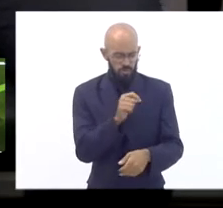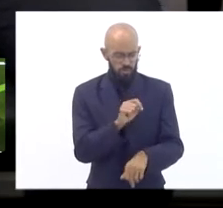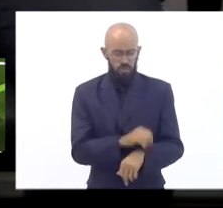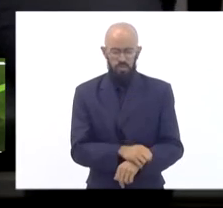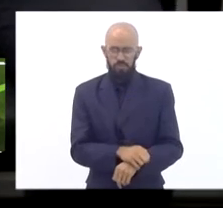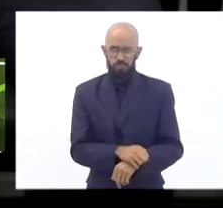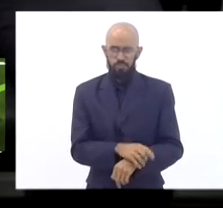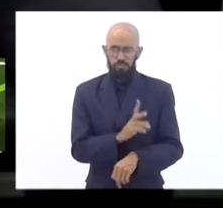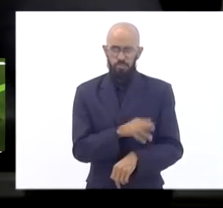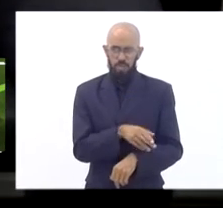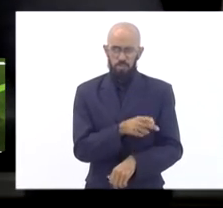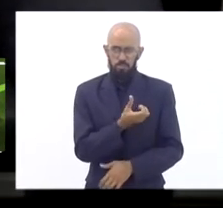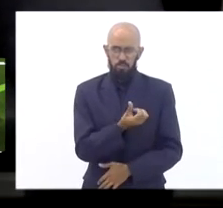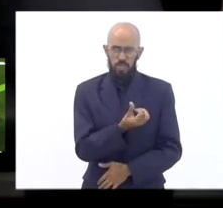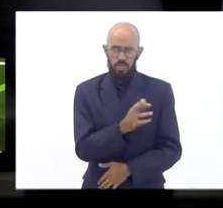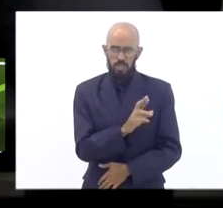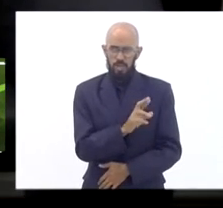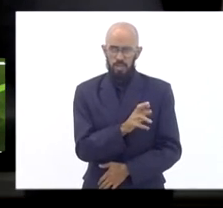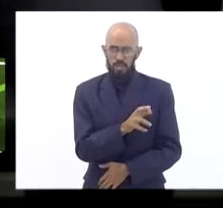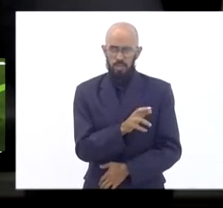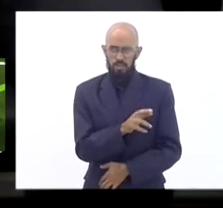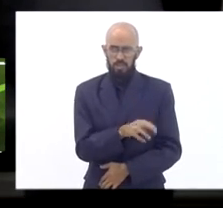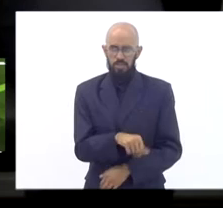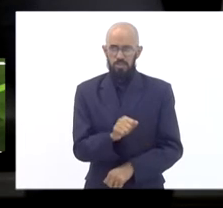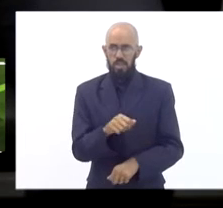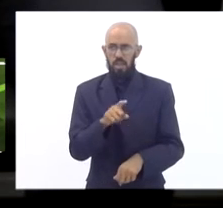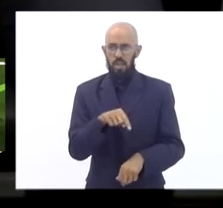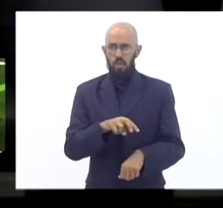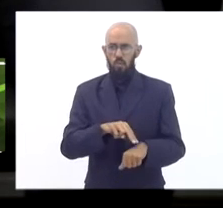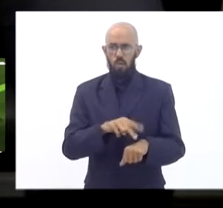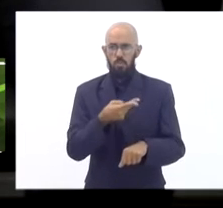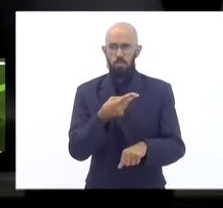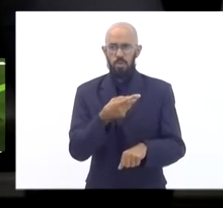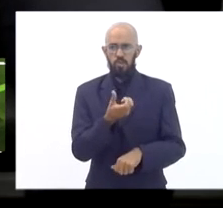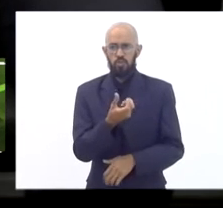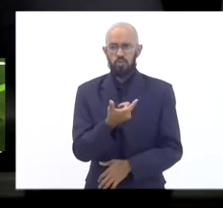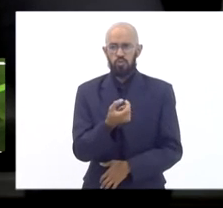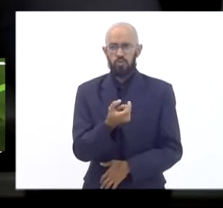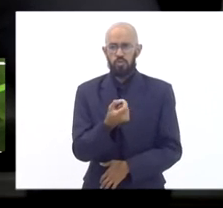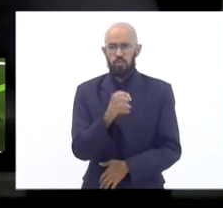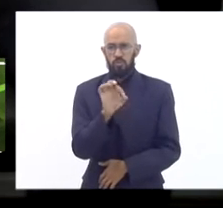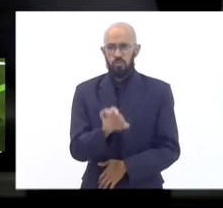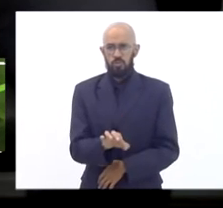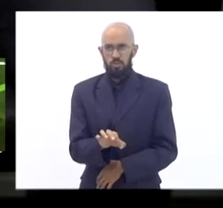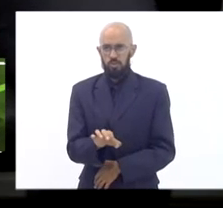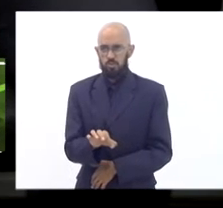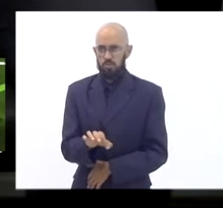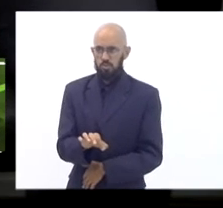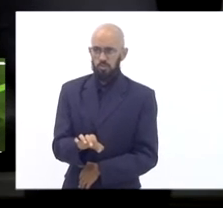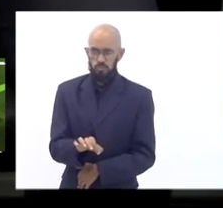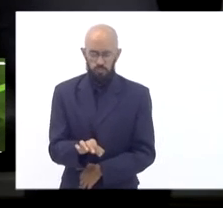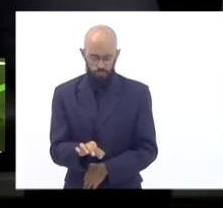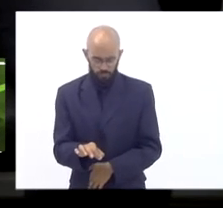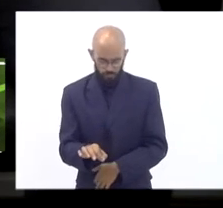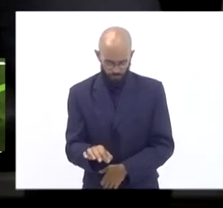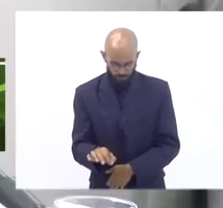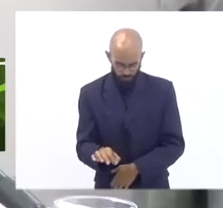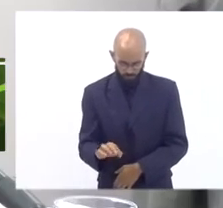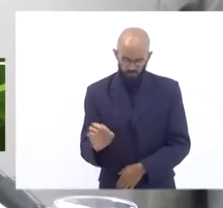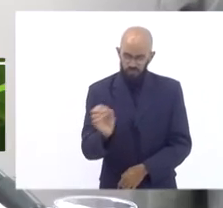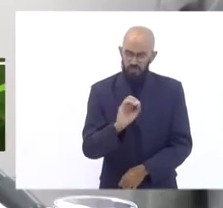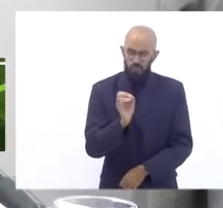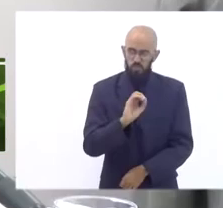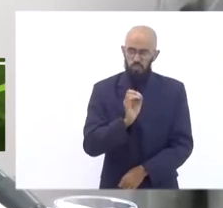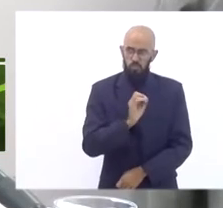mesmo R$ 6 representaria um aumento de 20% em face da atual tarifa de R$ 5. Nenhum trabalhador no